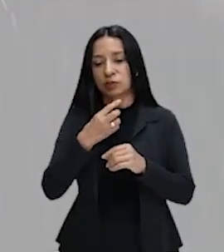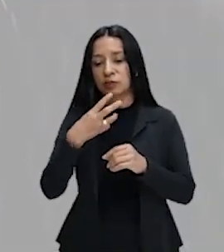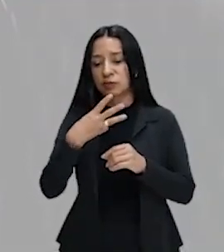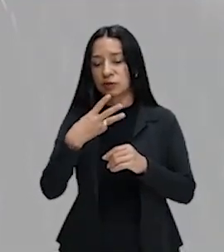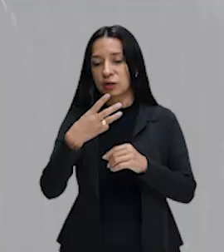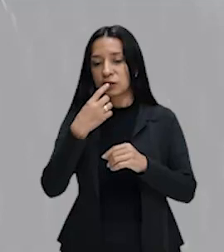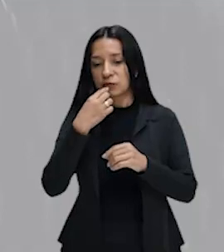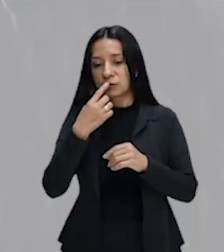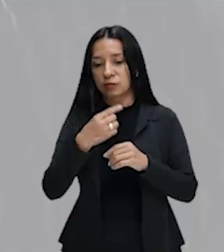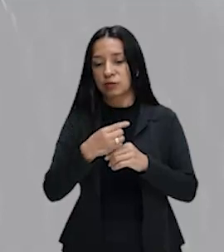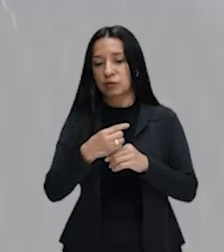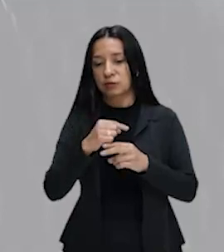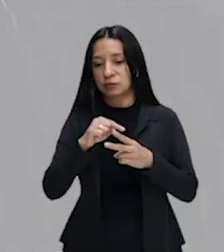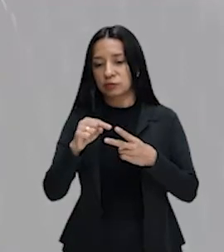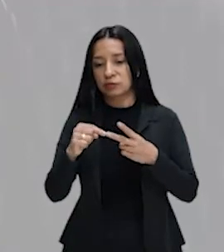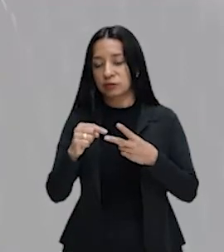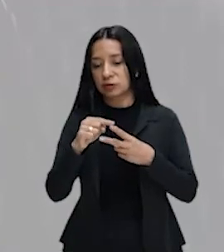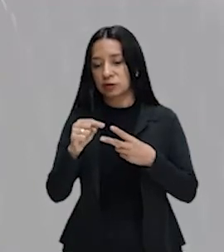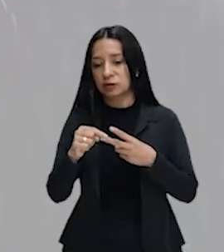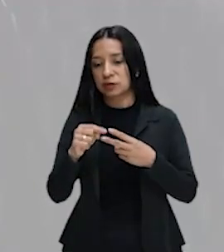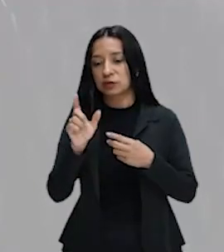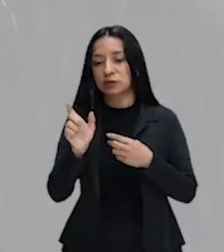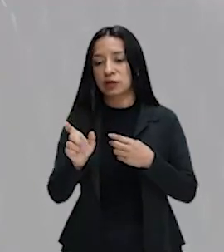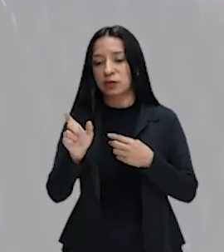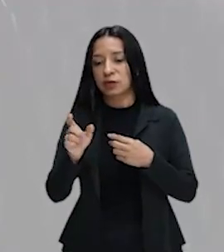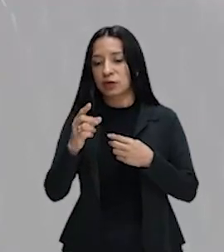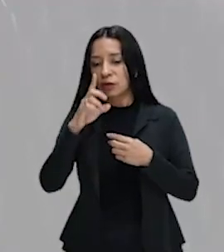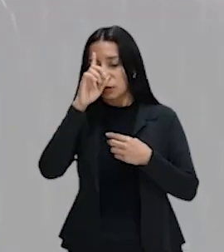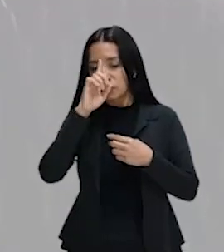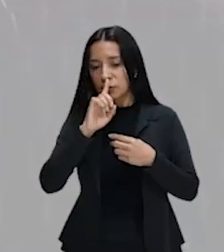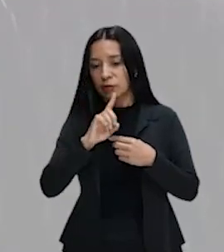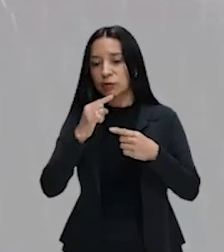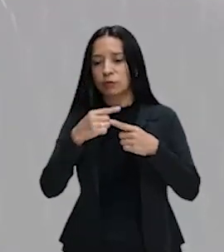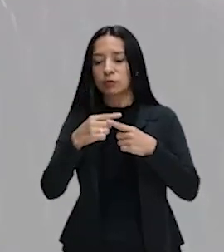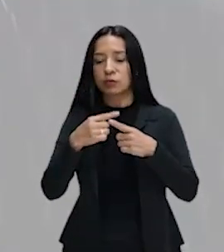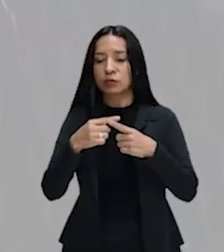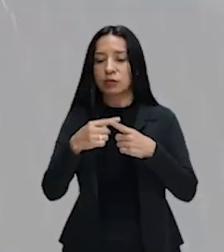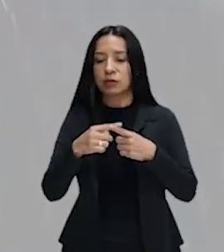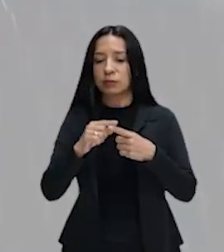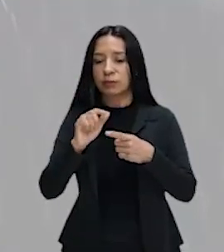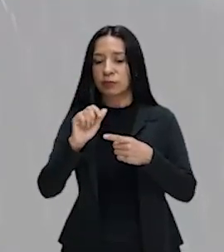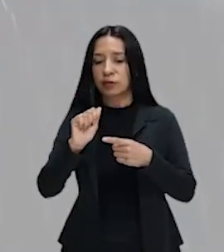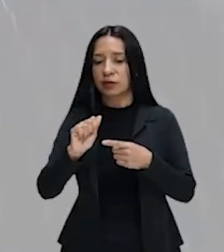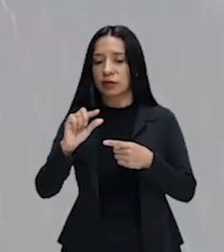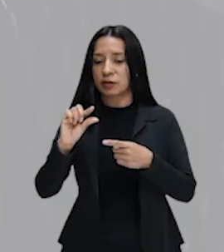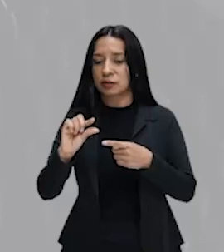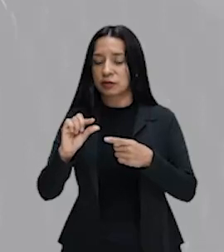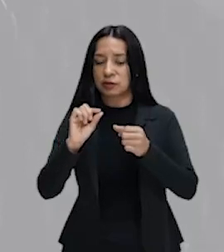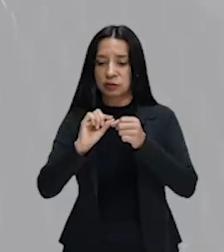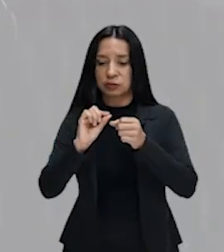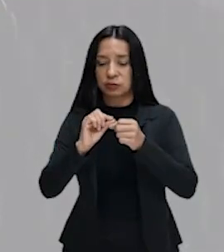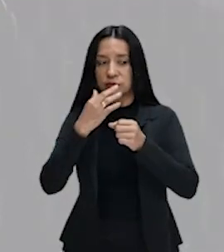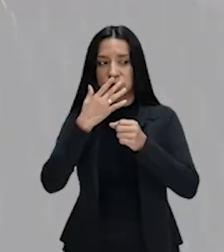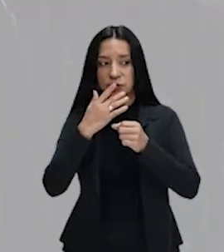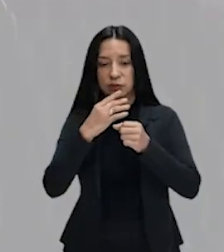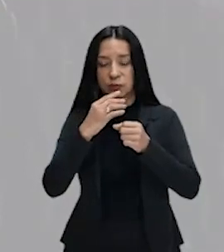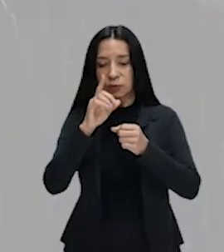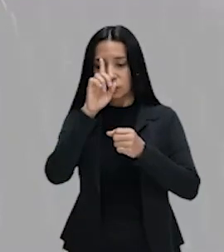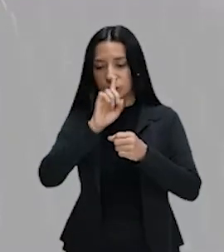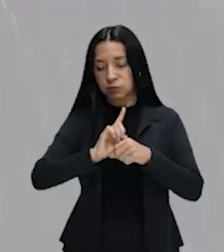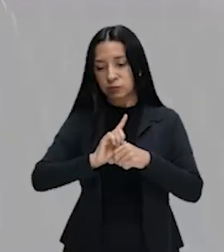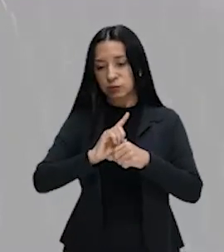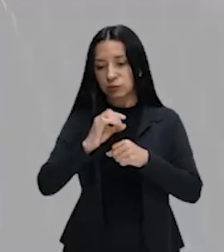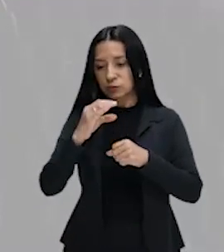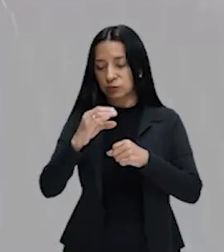vermelhos. E esse indivíduo aqui, ó, vai ser amarelo. Por quê? O Azinho produz o pigmento amarelo e o